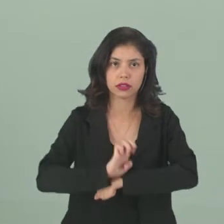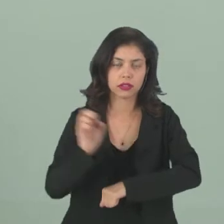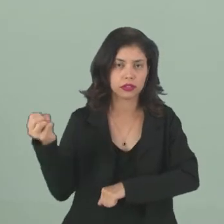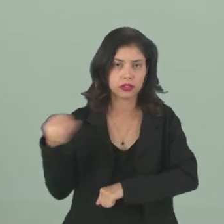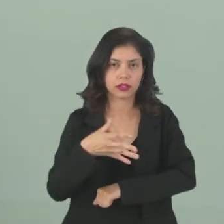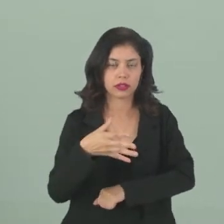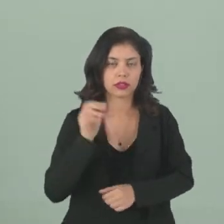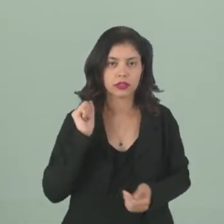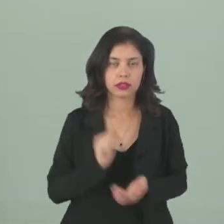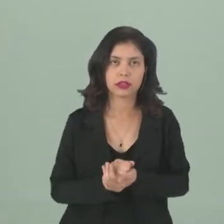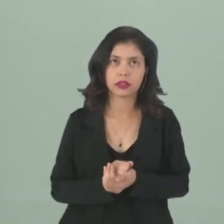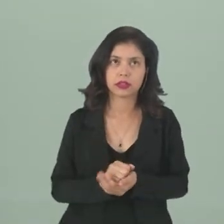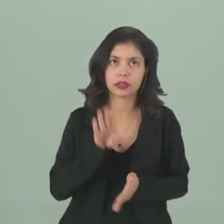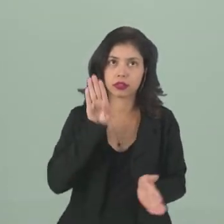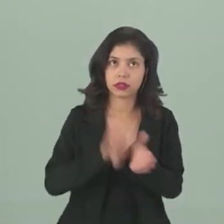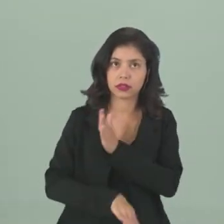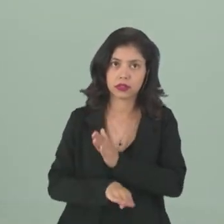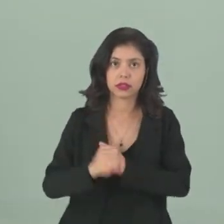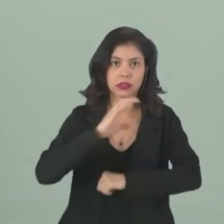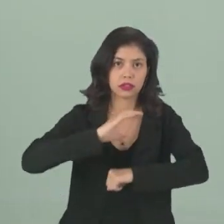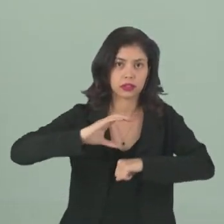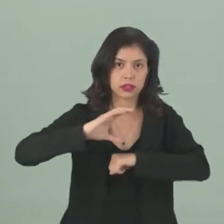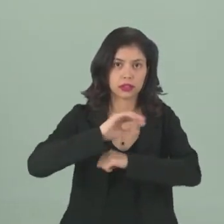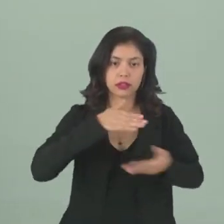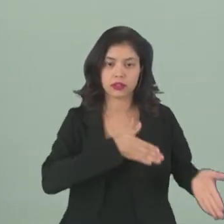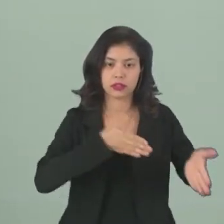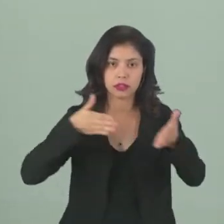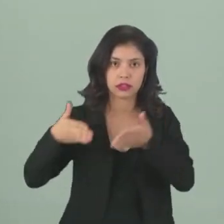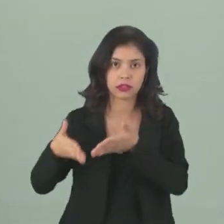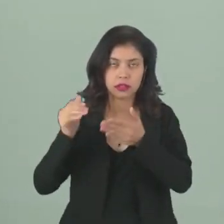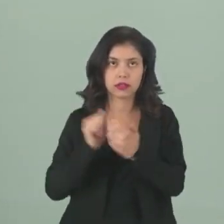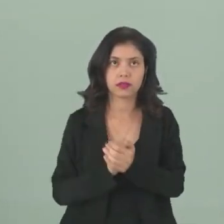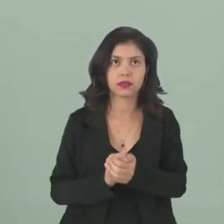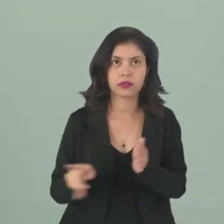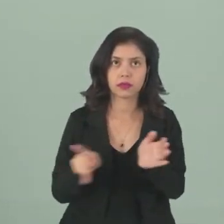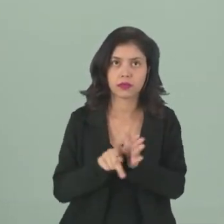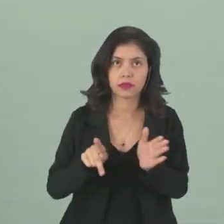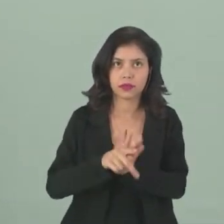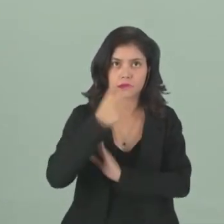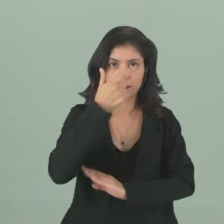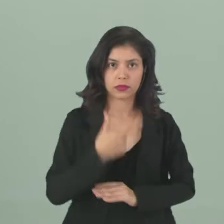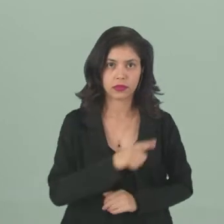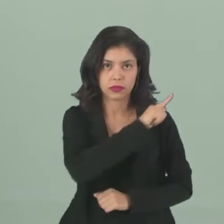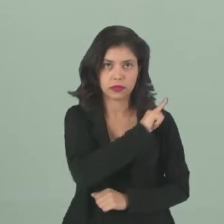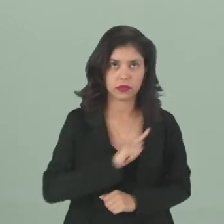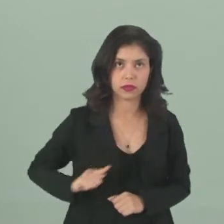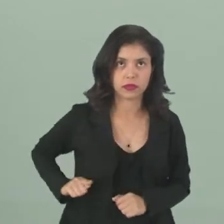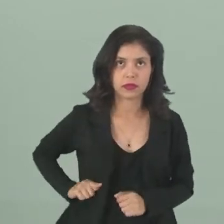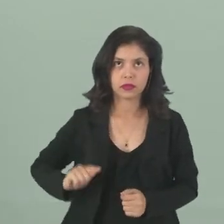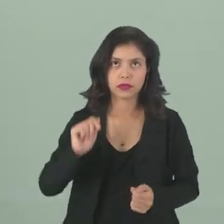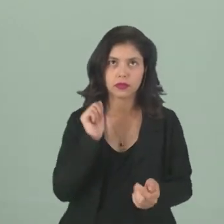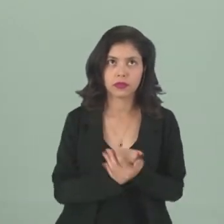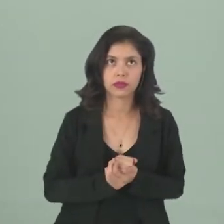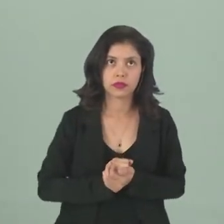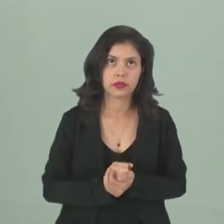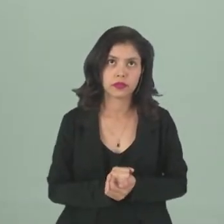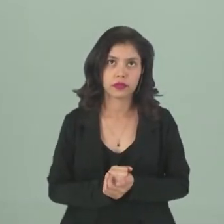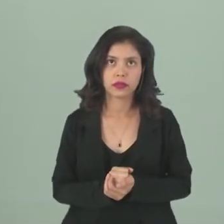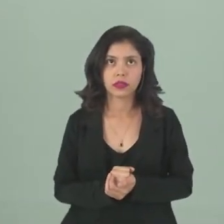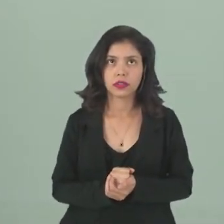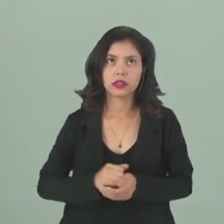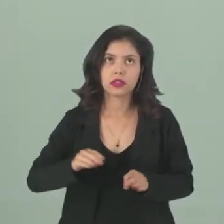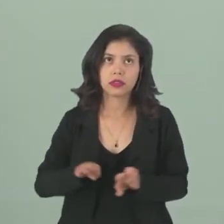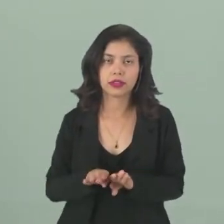Novo, suspendendo a Constituição e passando a ele mesmo continuar governando o país até